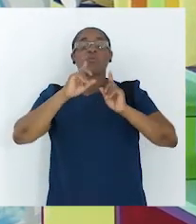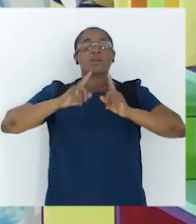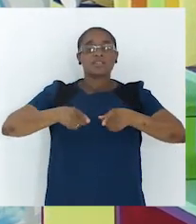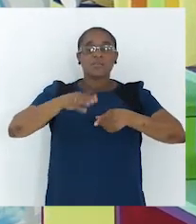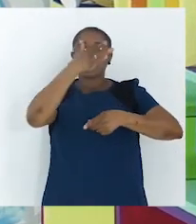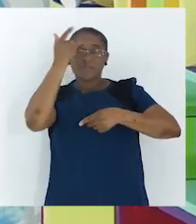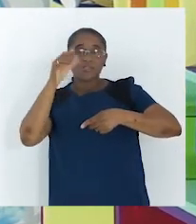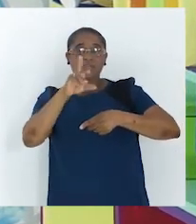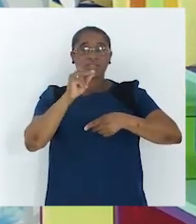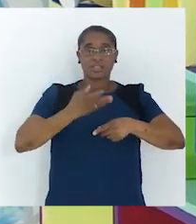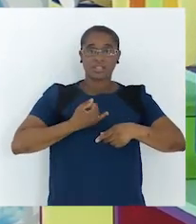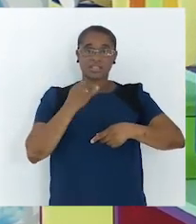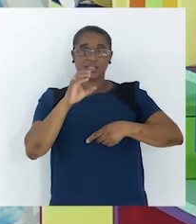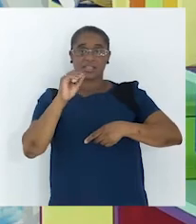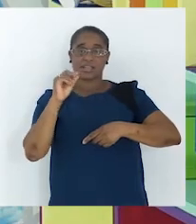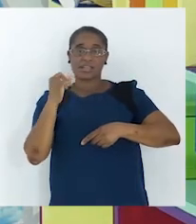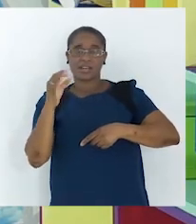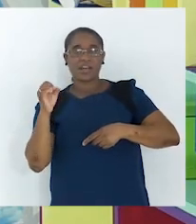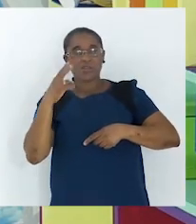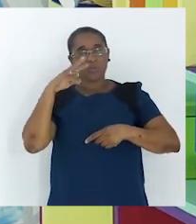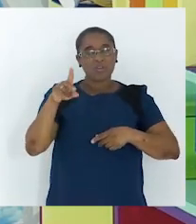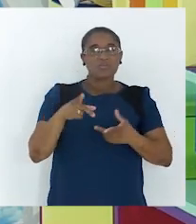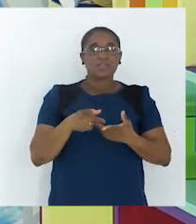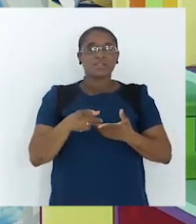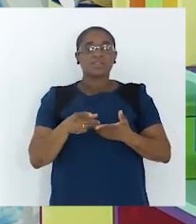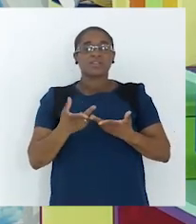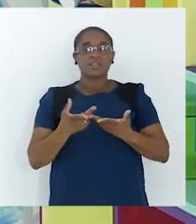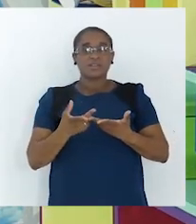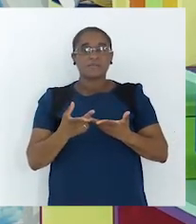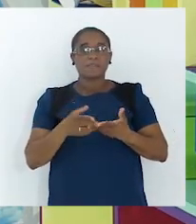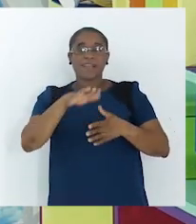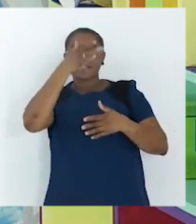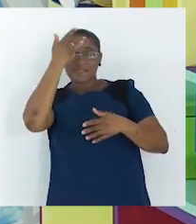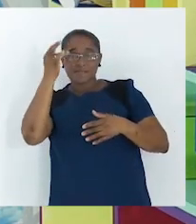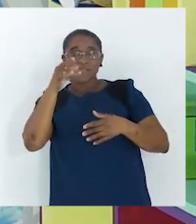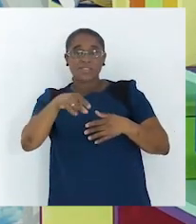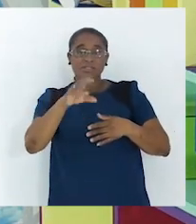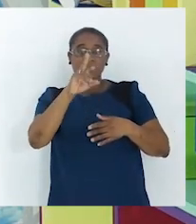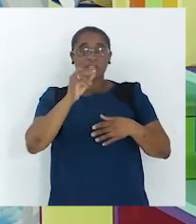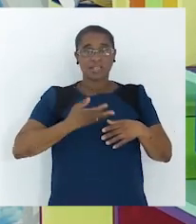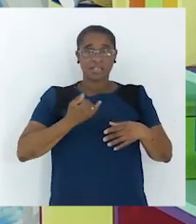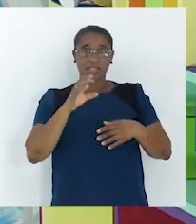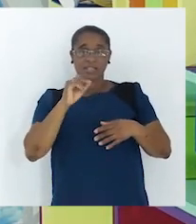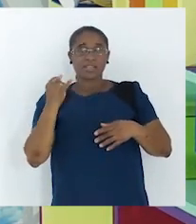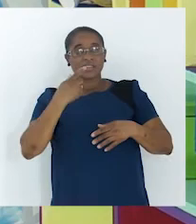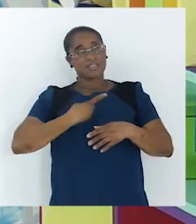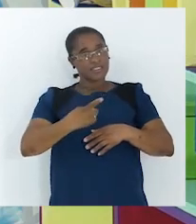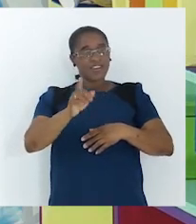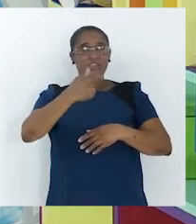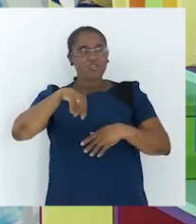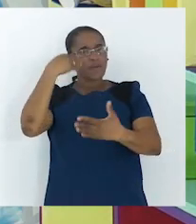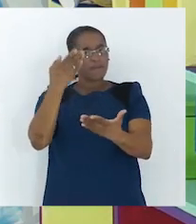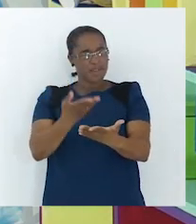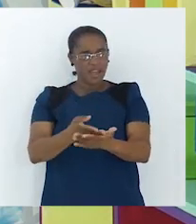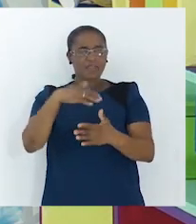simplificar radicais e Vimos que a simplificação de radicais seria que nós aplicarmos em